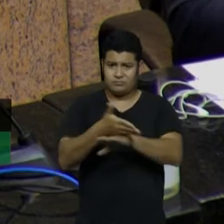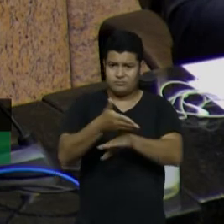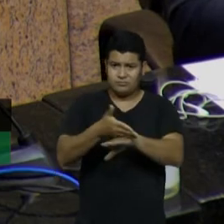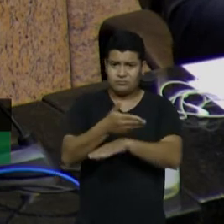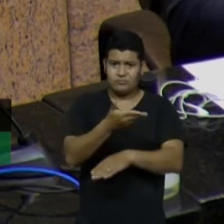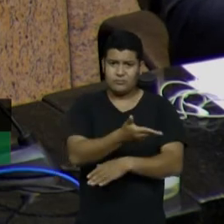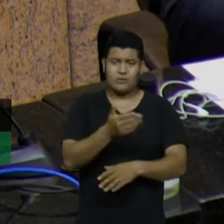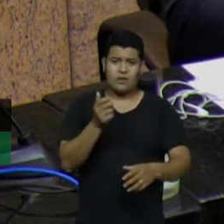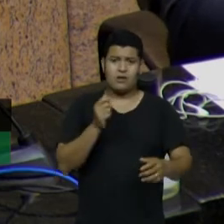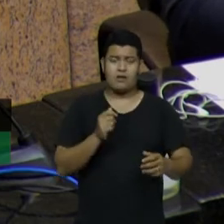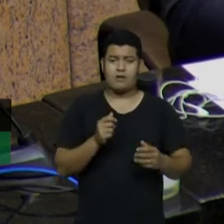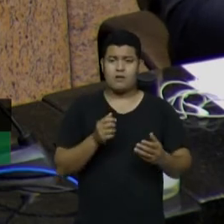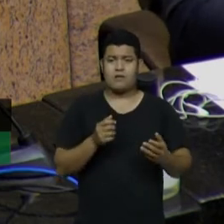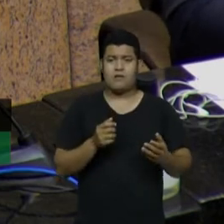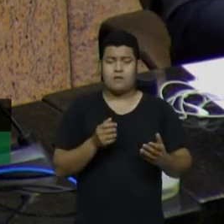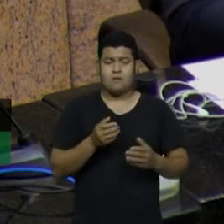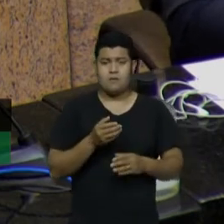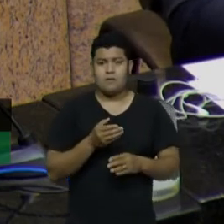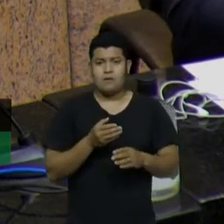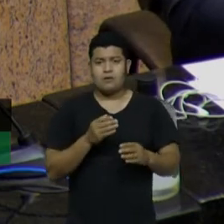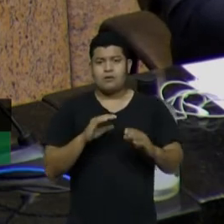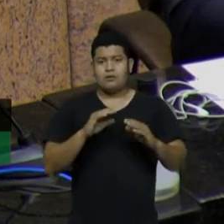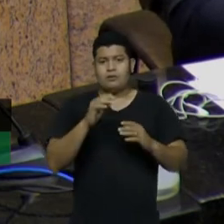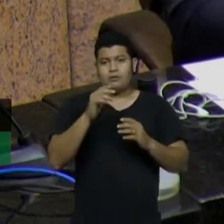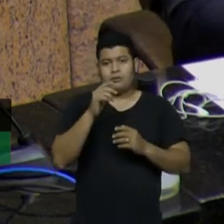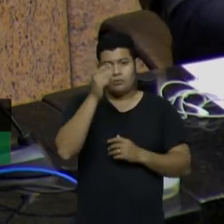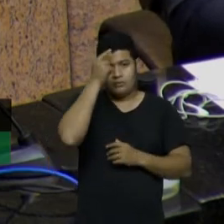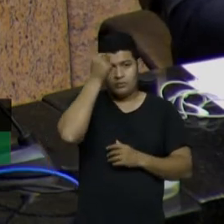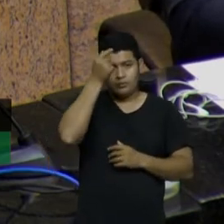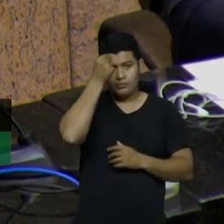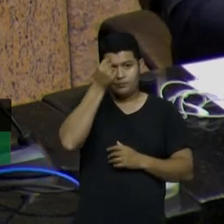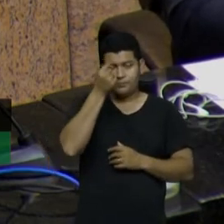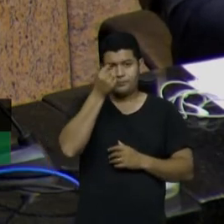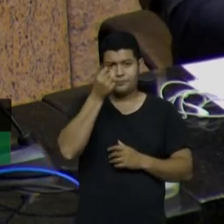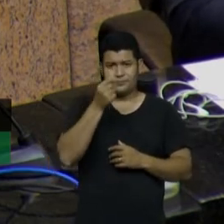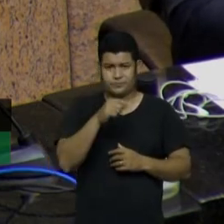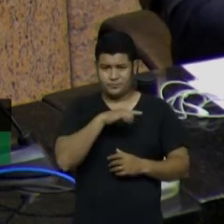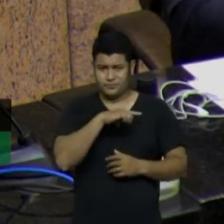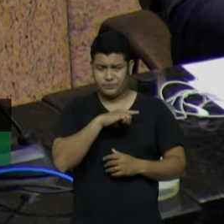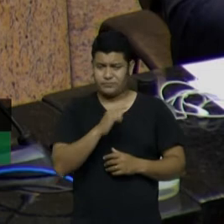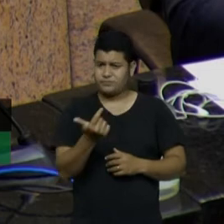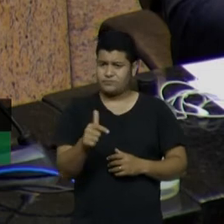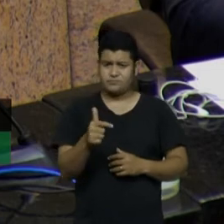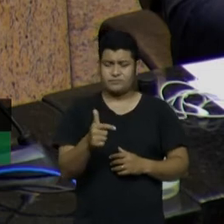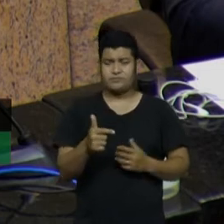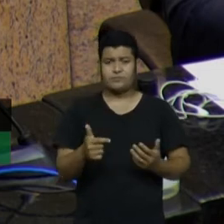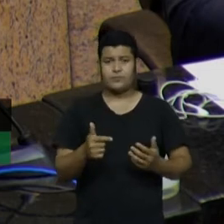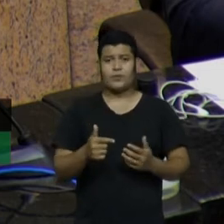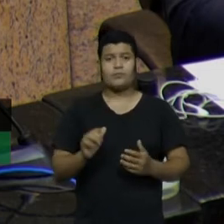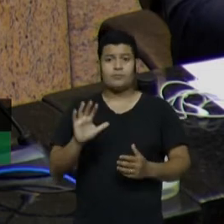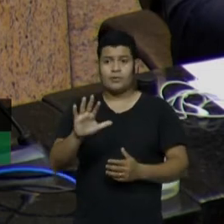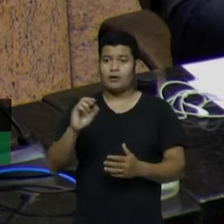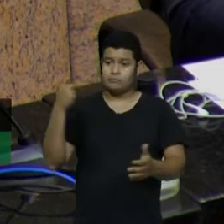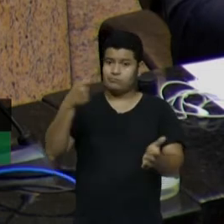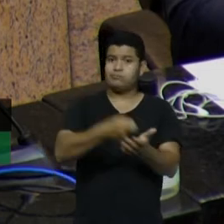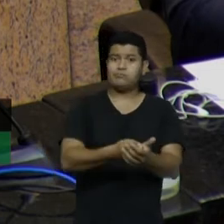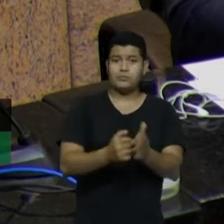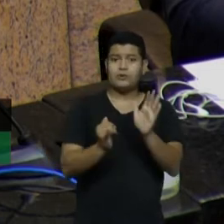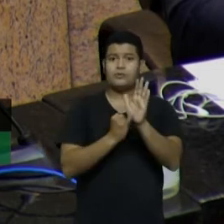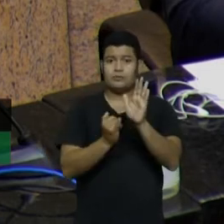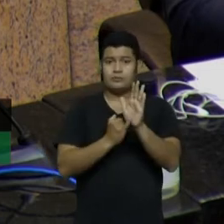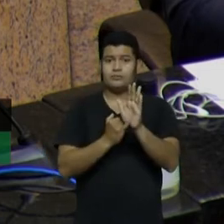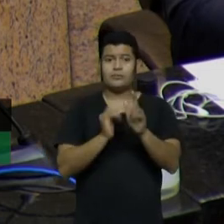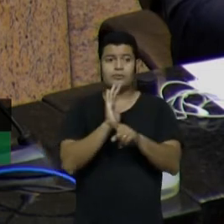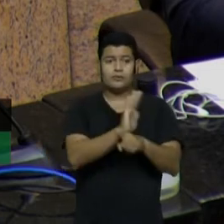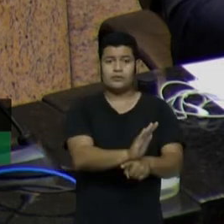eles pagam por esse custo. E agora, mesmo pagando por esse custo, nós temos uma